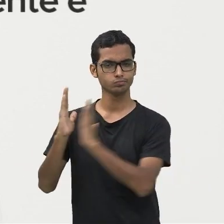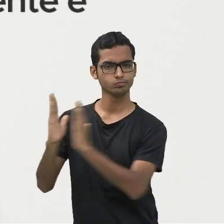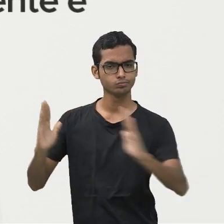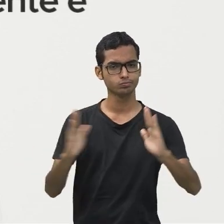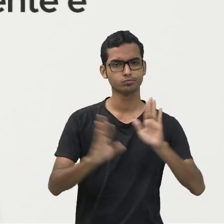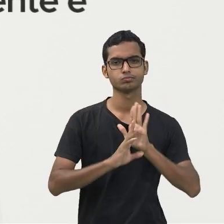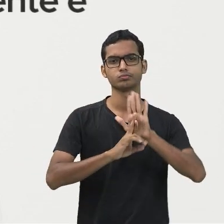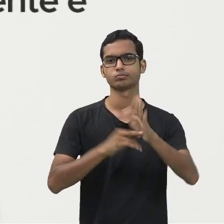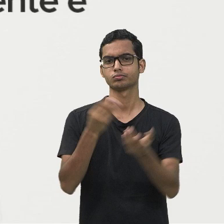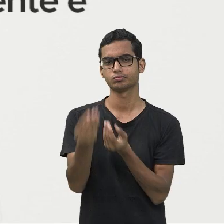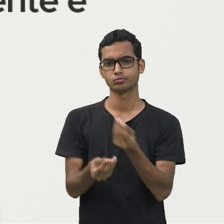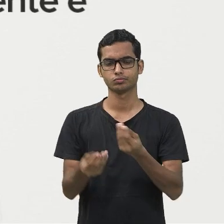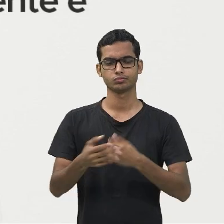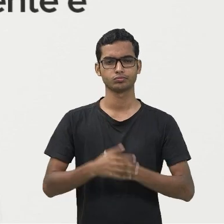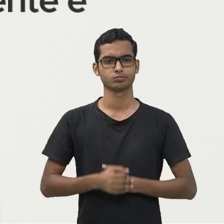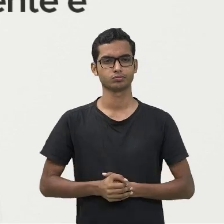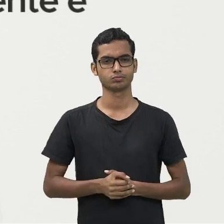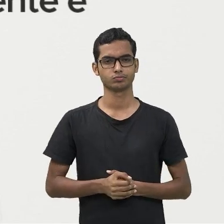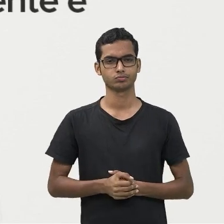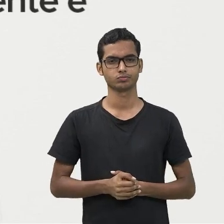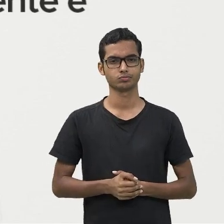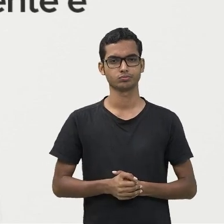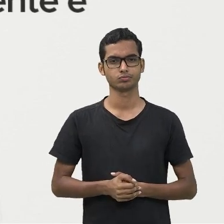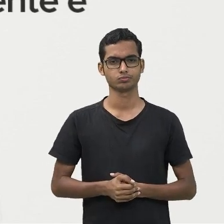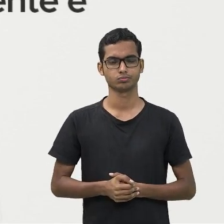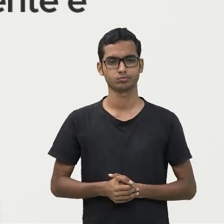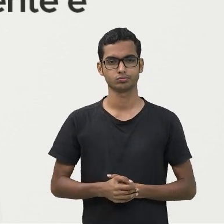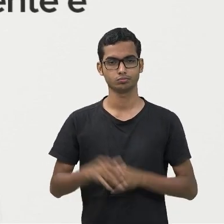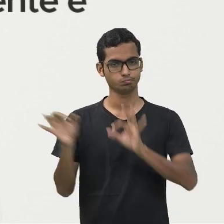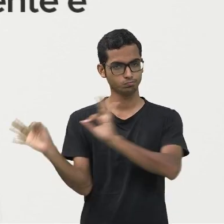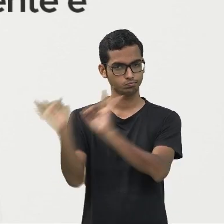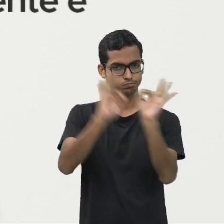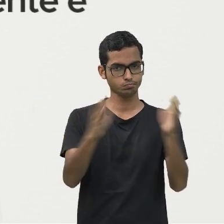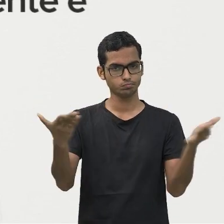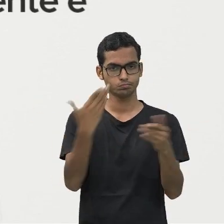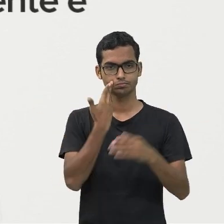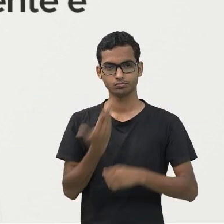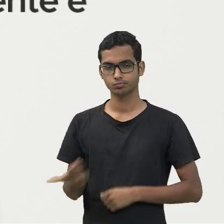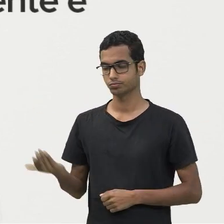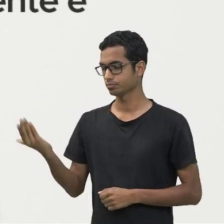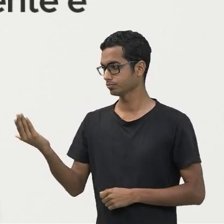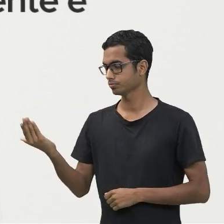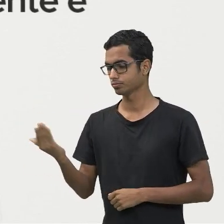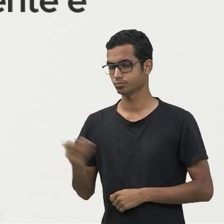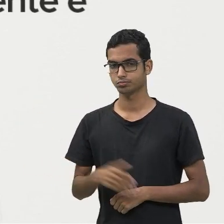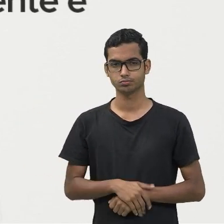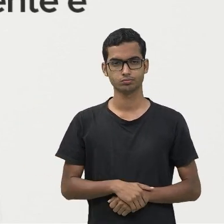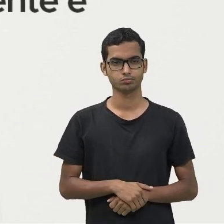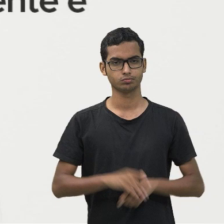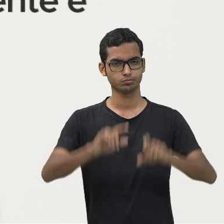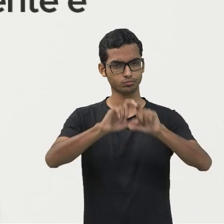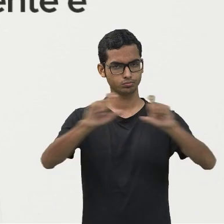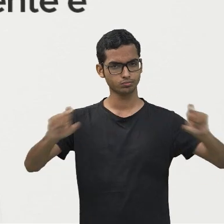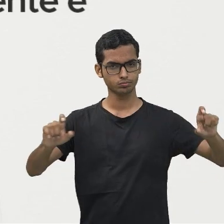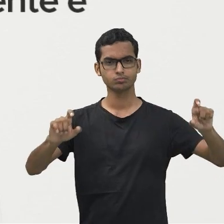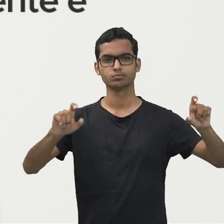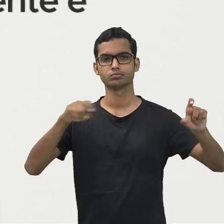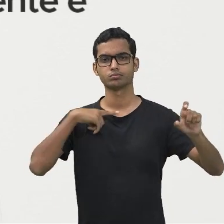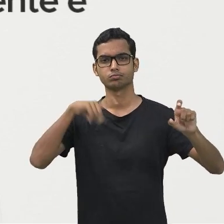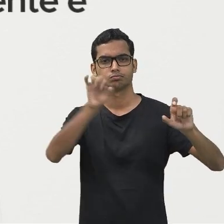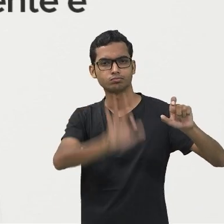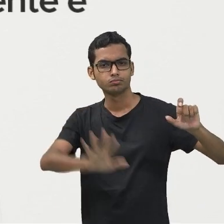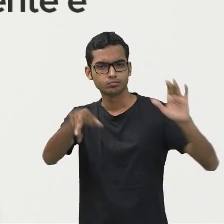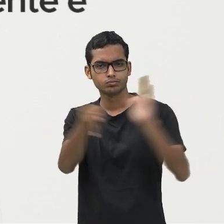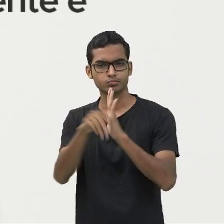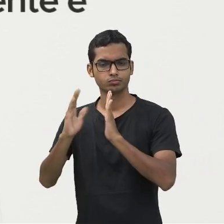sequência? Então, aqui, ó, acompanha aqui comigo. Fórmula do termo geral de